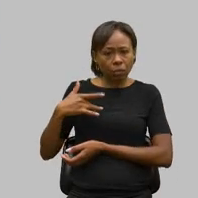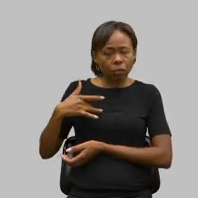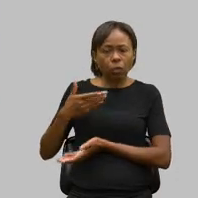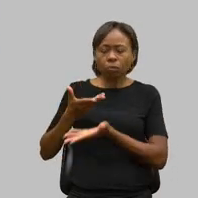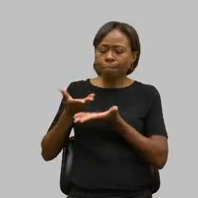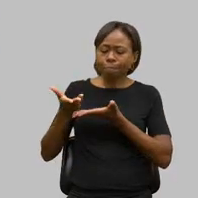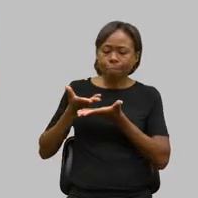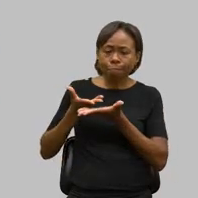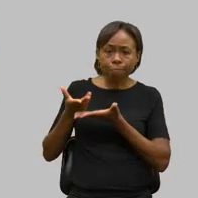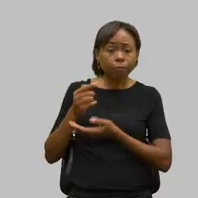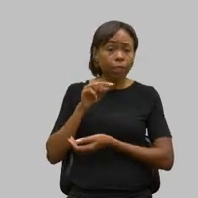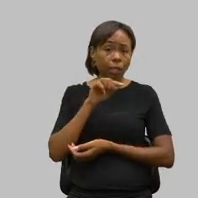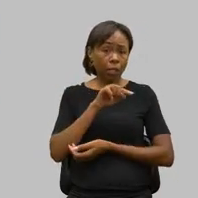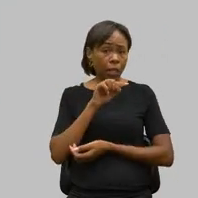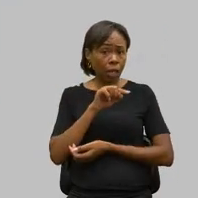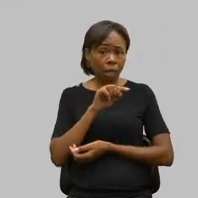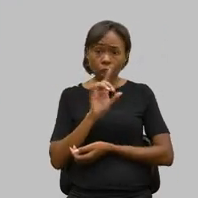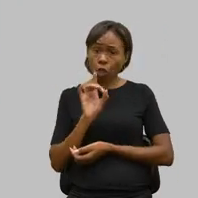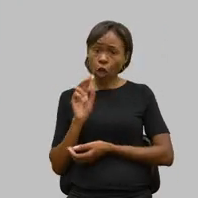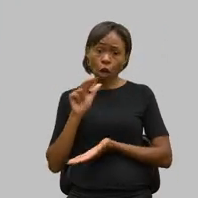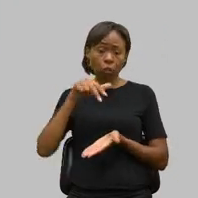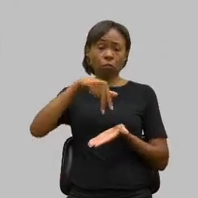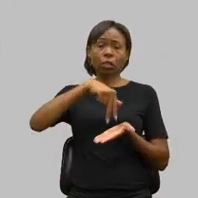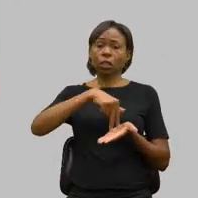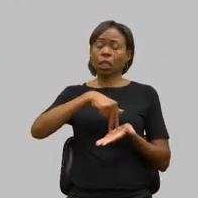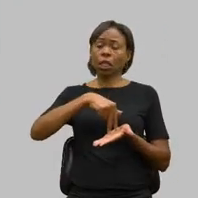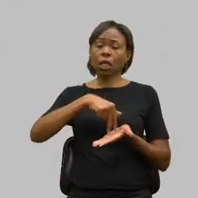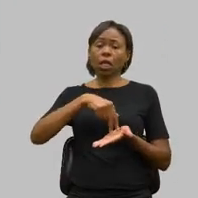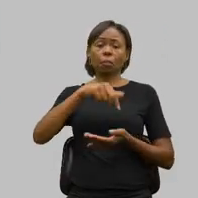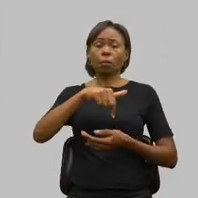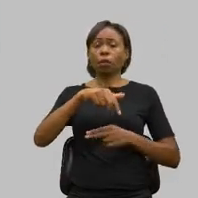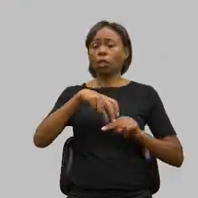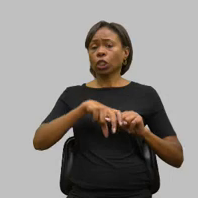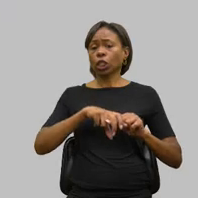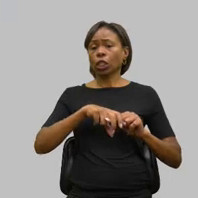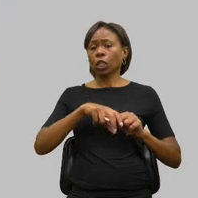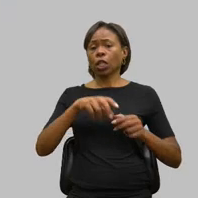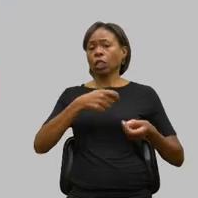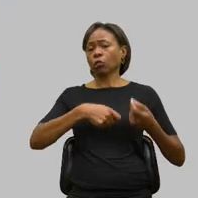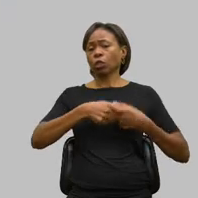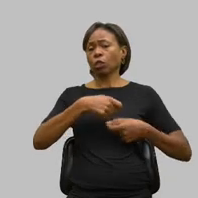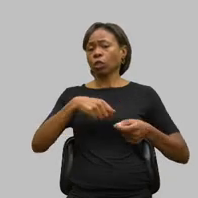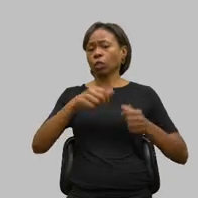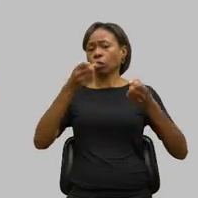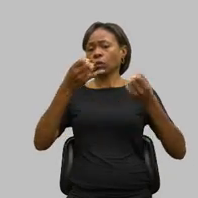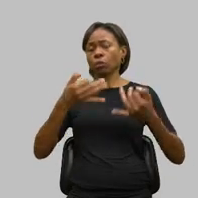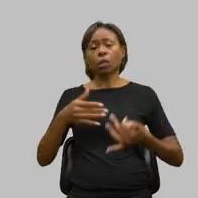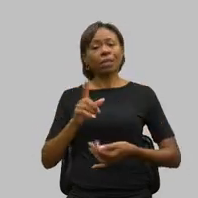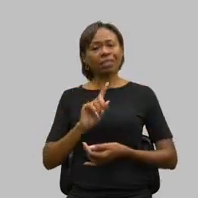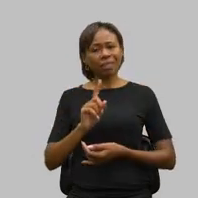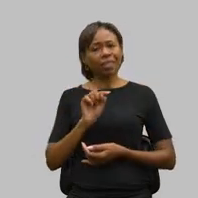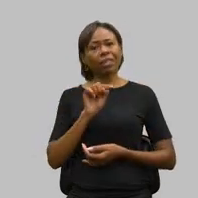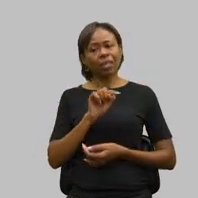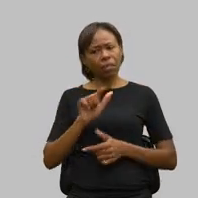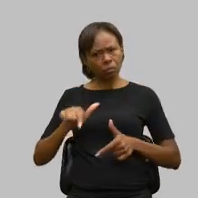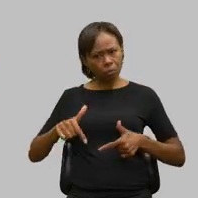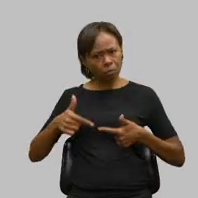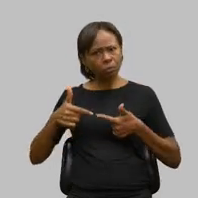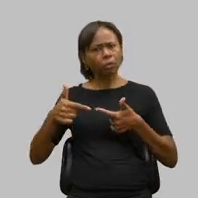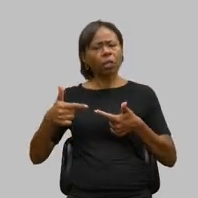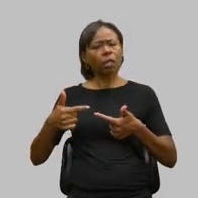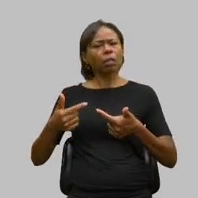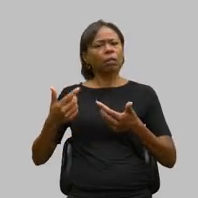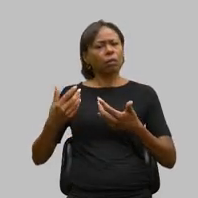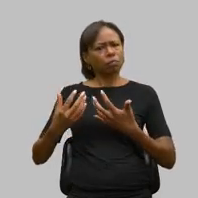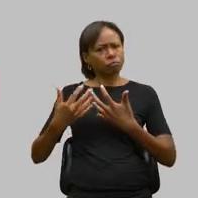estar aqui de forma administrativa, sentado na cadeira de secretário na cidade administrativa. Então, o secretário com uma equipe muito presente